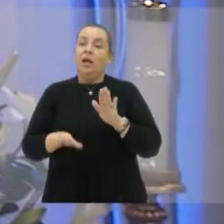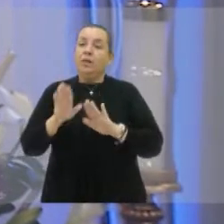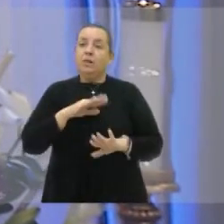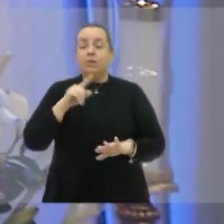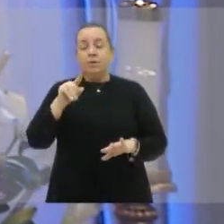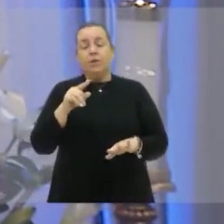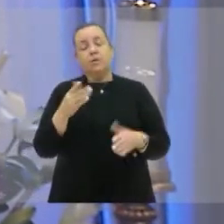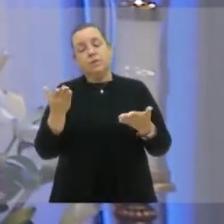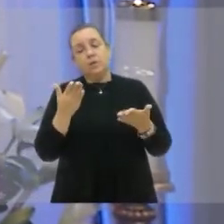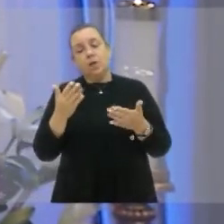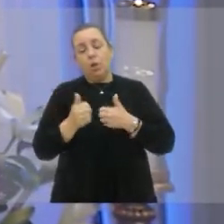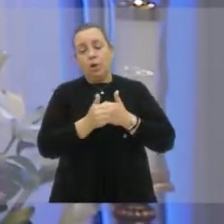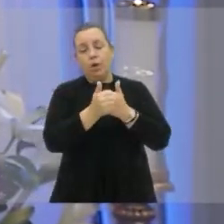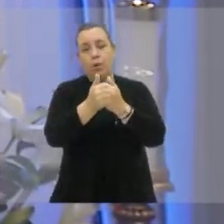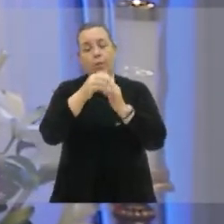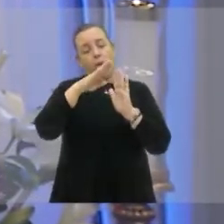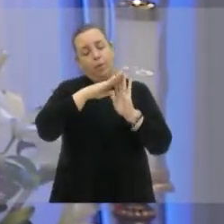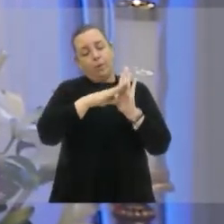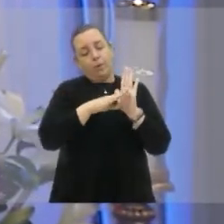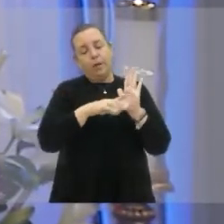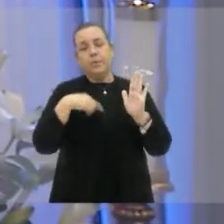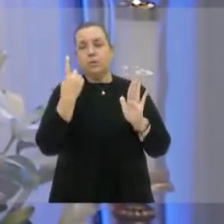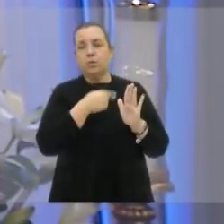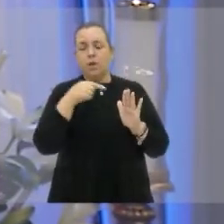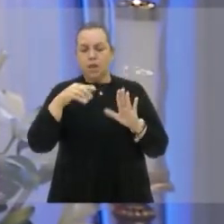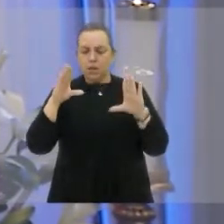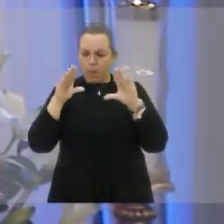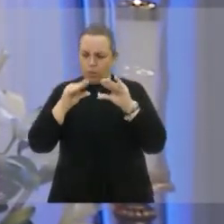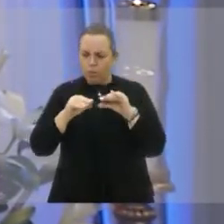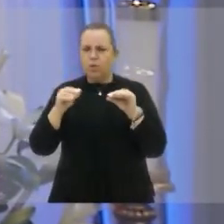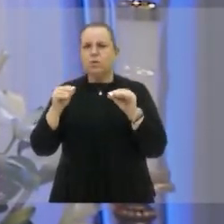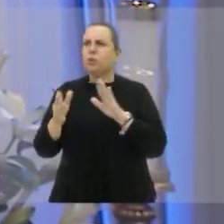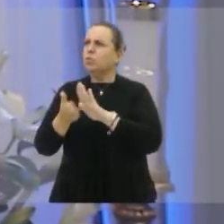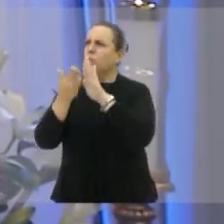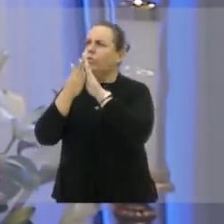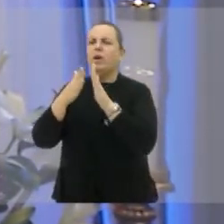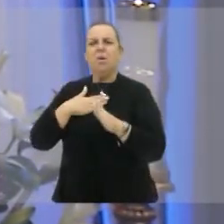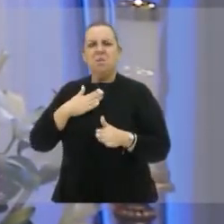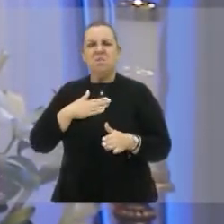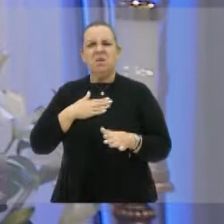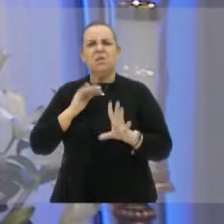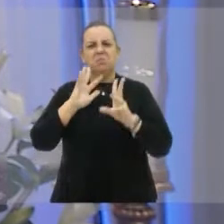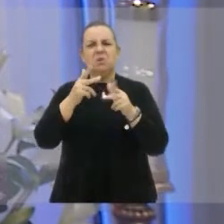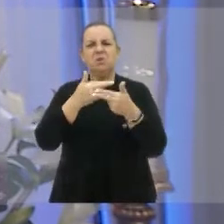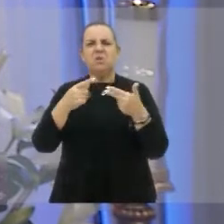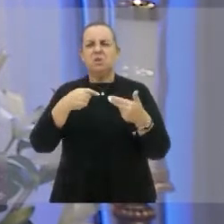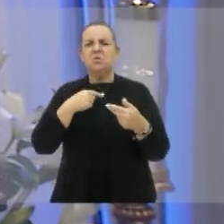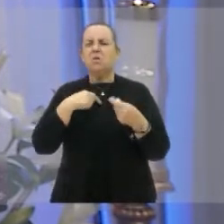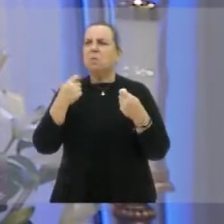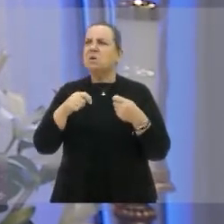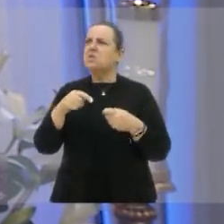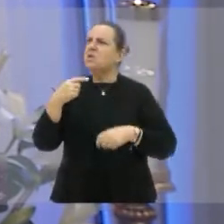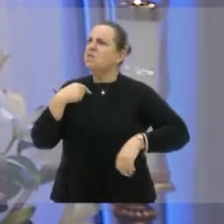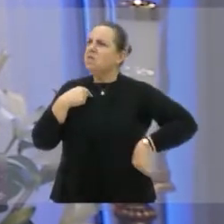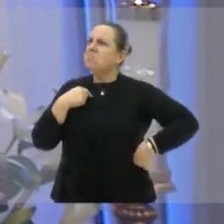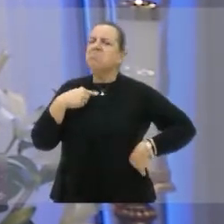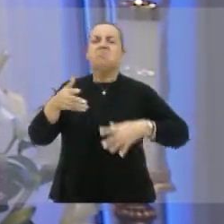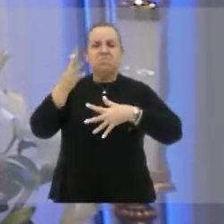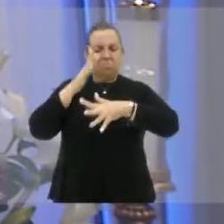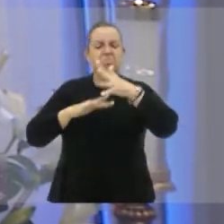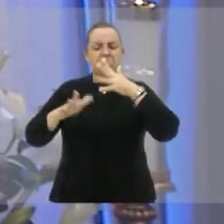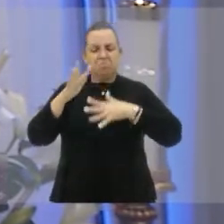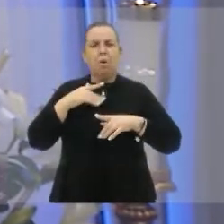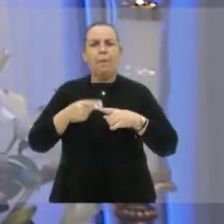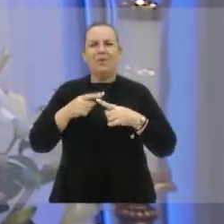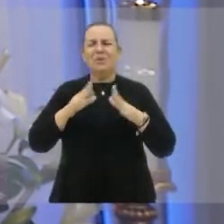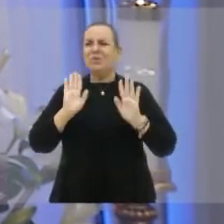a nossa programação, diz: essa noite de louvor era para mim, tudo aquilo que eu precisava ouvir, Padre Kleber, o senhor está falando, porque eu estava